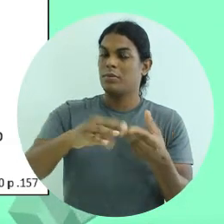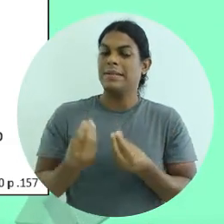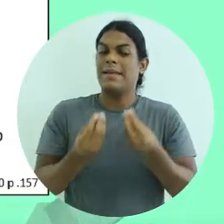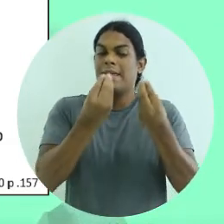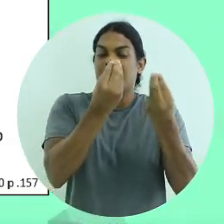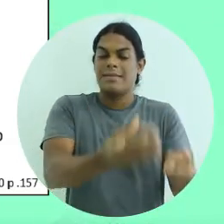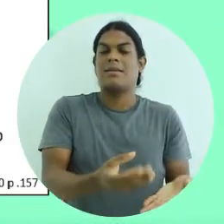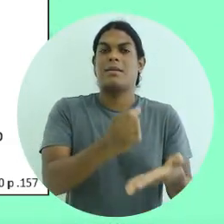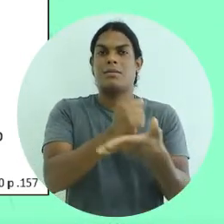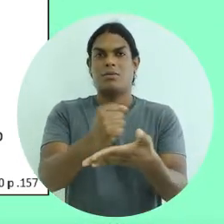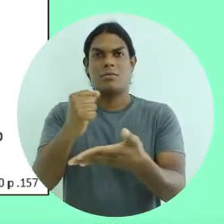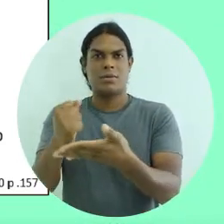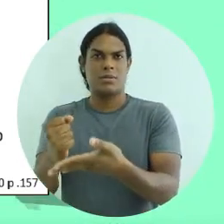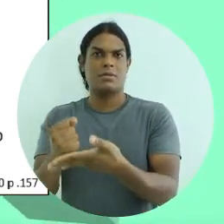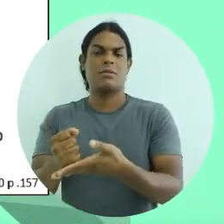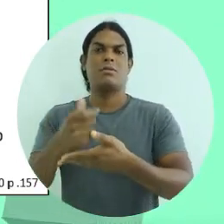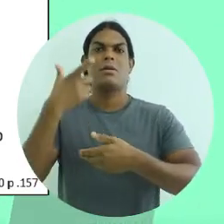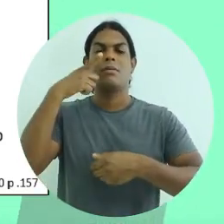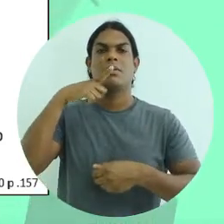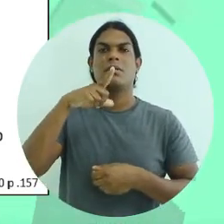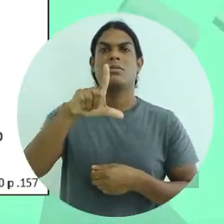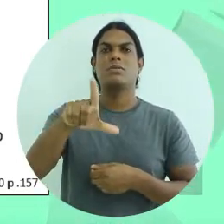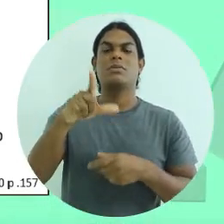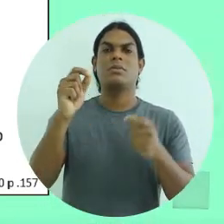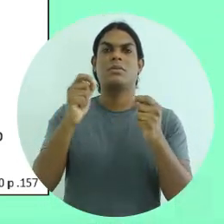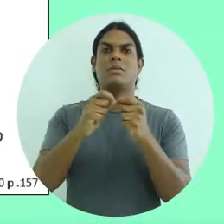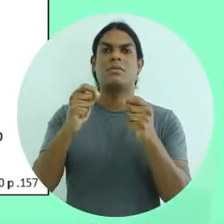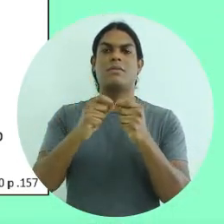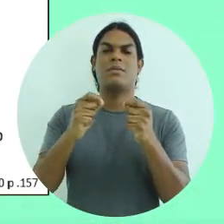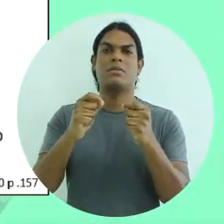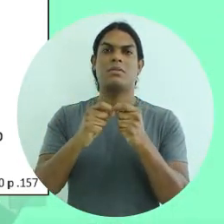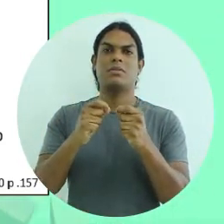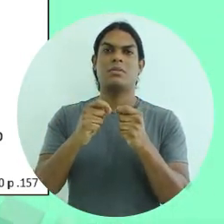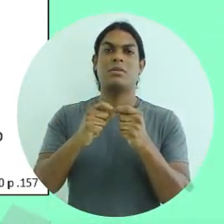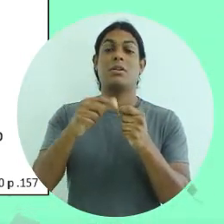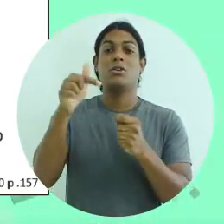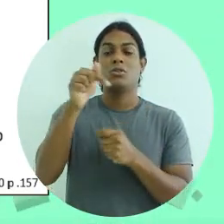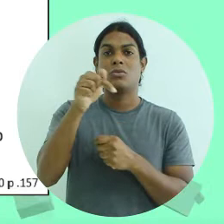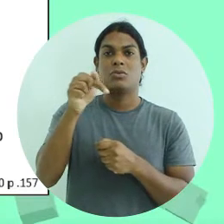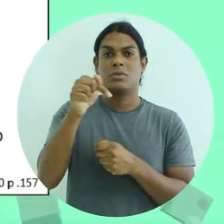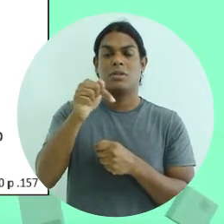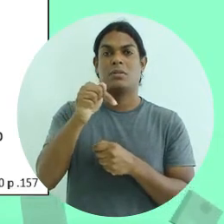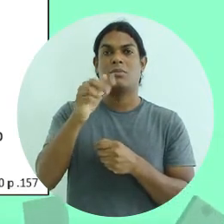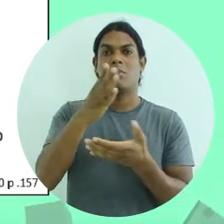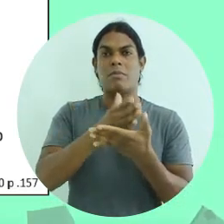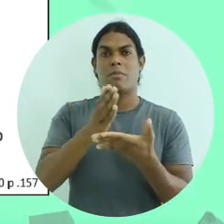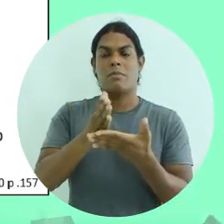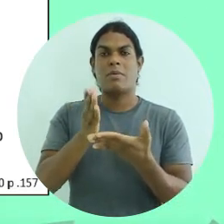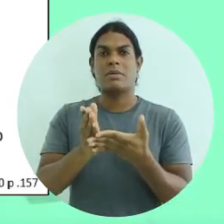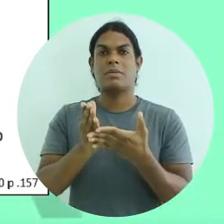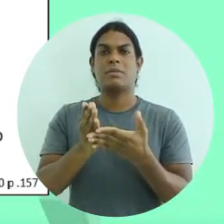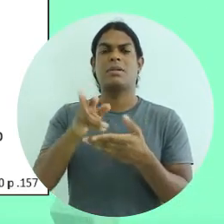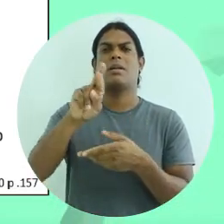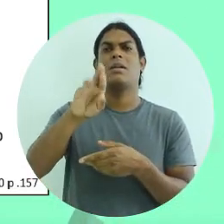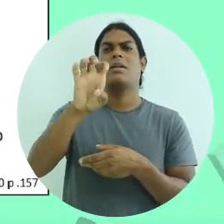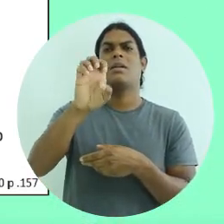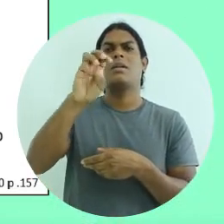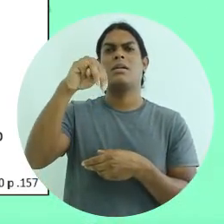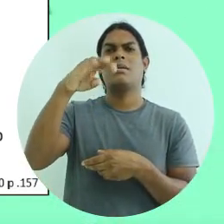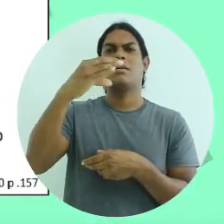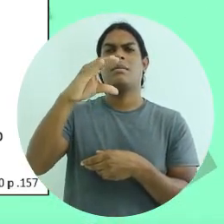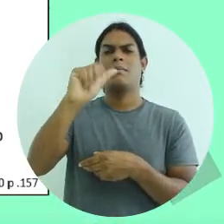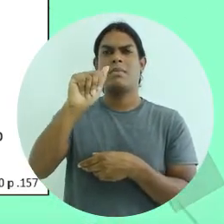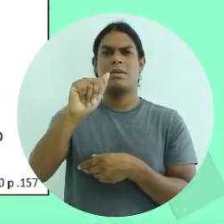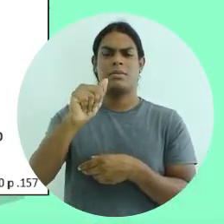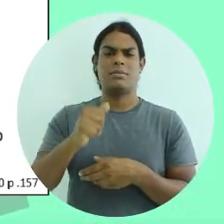documentação para que ele possa fazer no sétimo passo, que é a remessa desses documentos de exportação